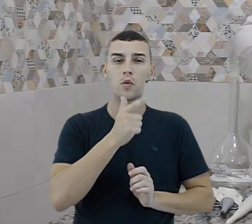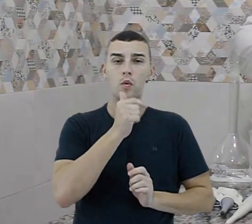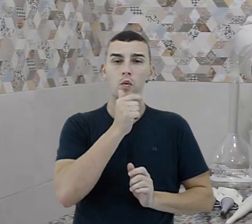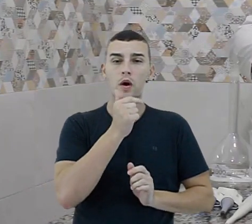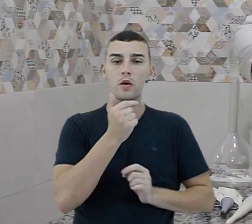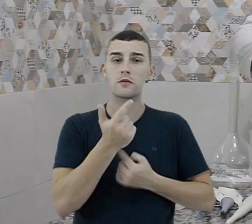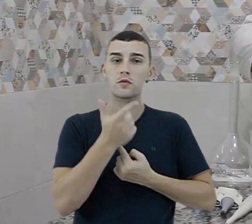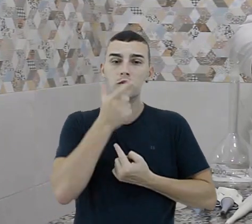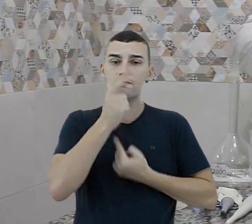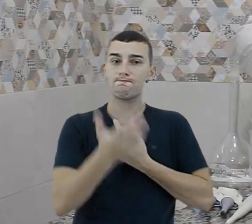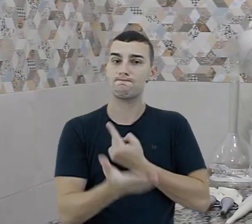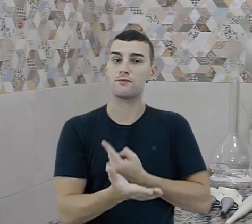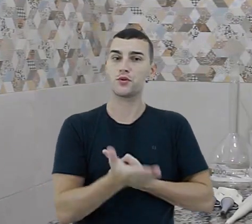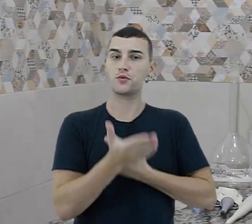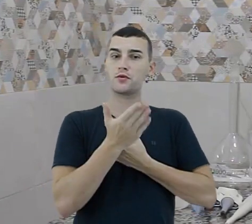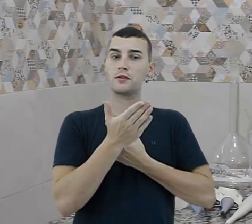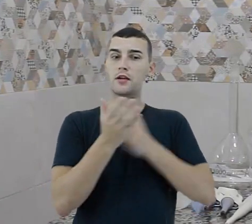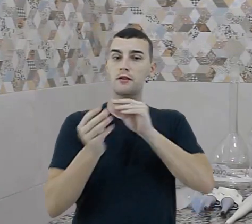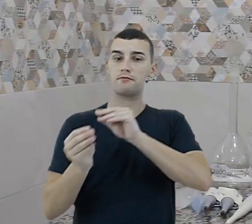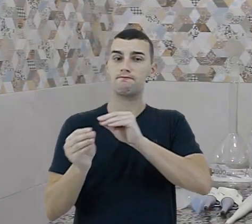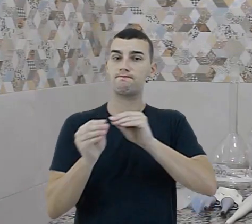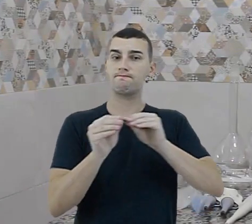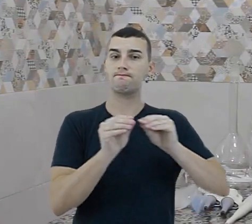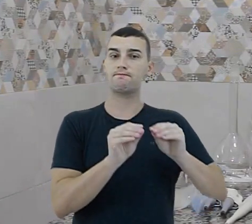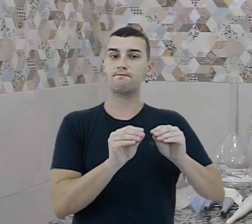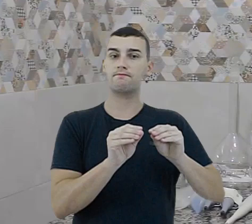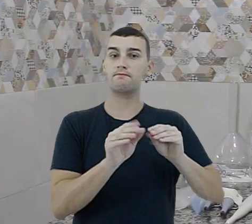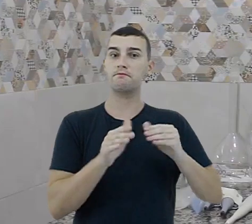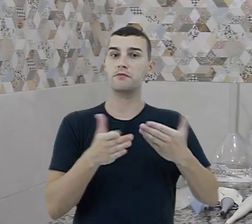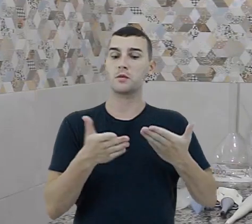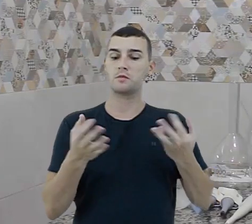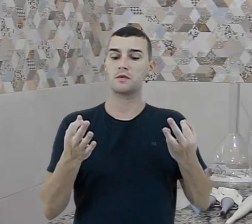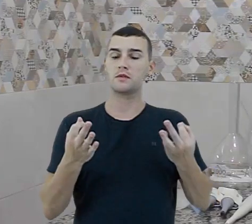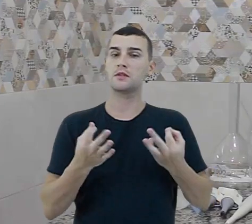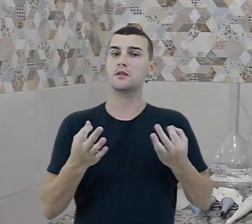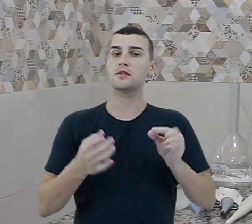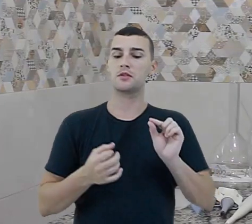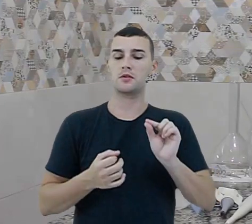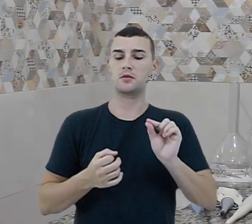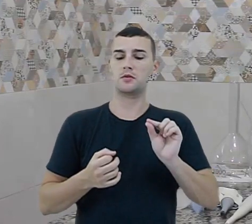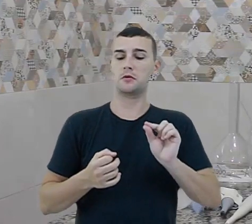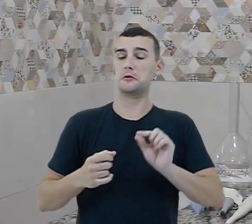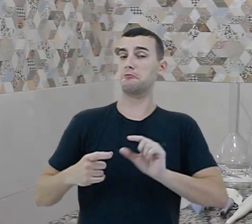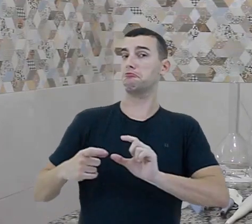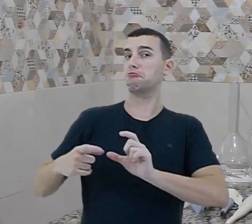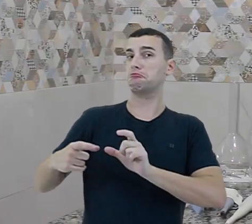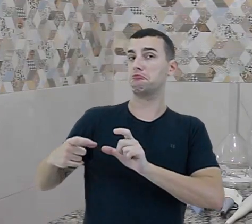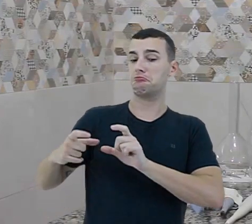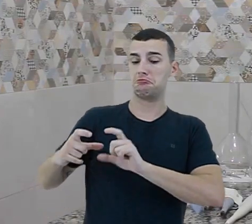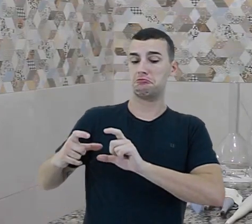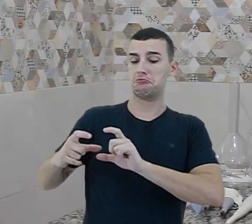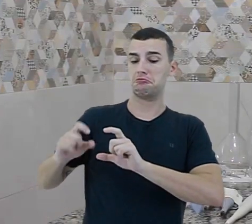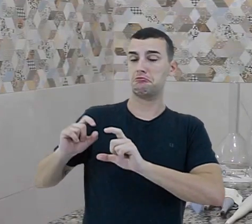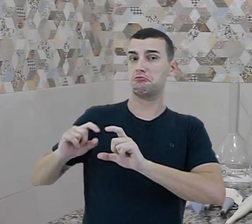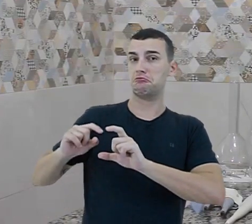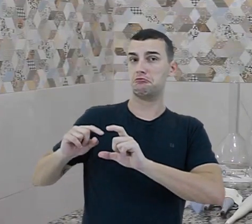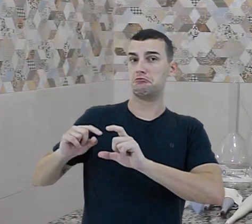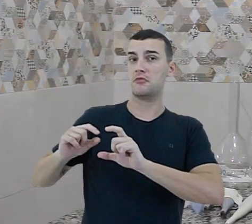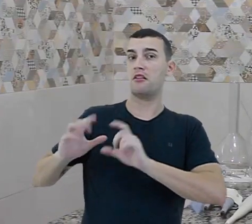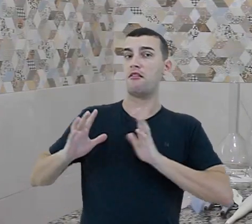Adicionar um pouquinho de água para me auxiliar nesse processo. Então, bom, estou me certificando de que o relógio de